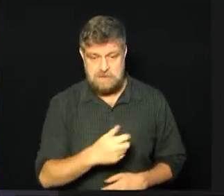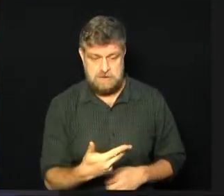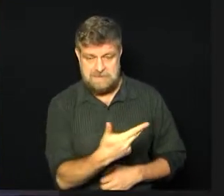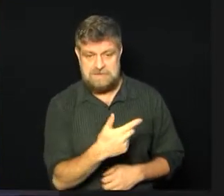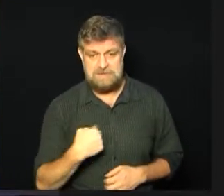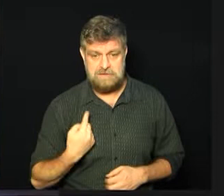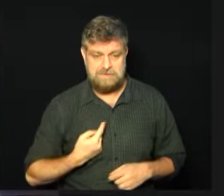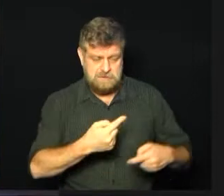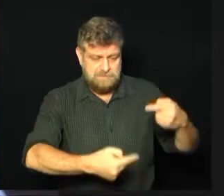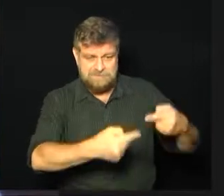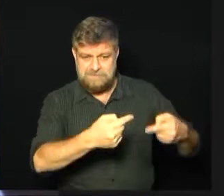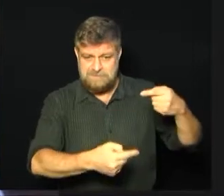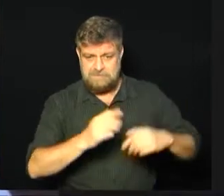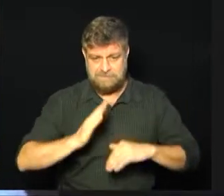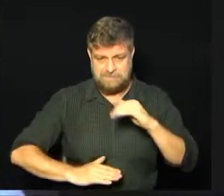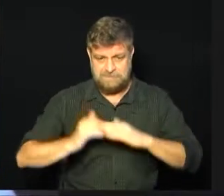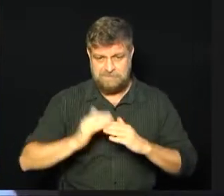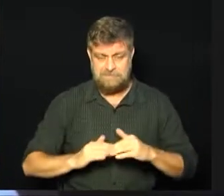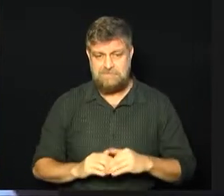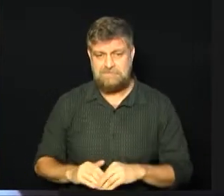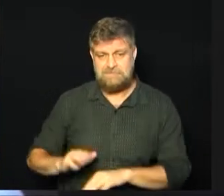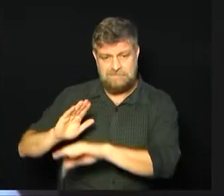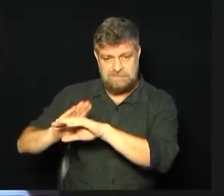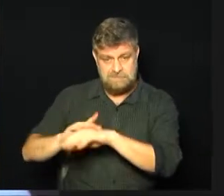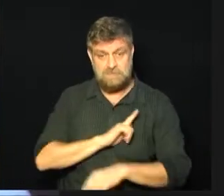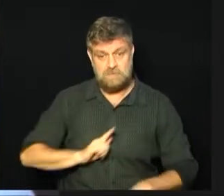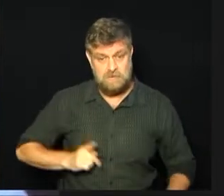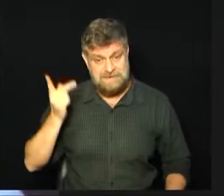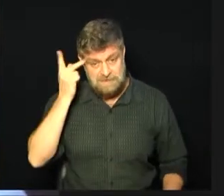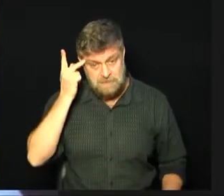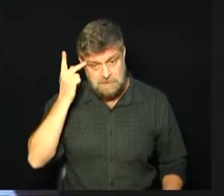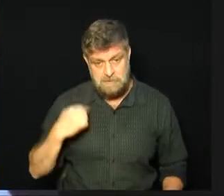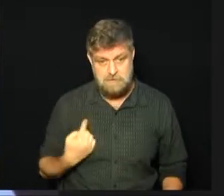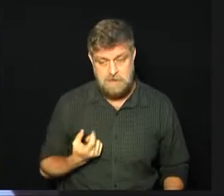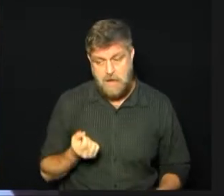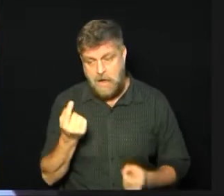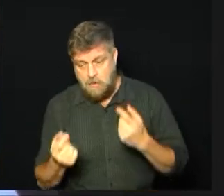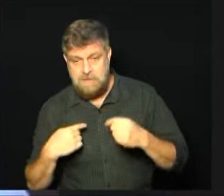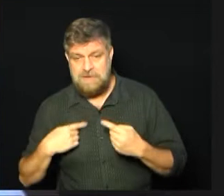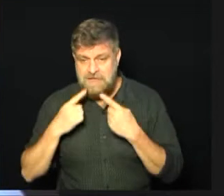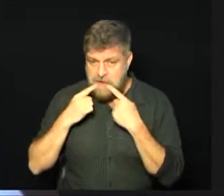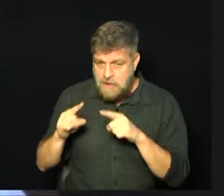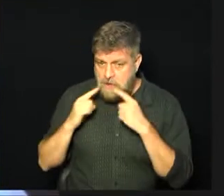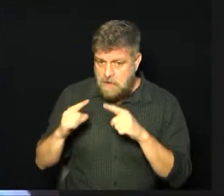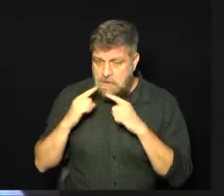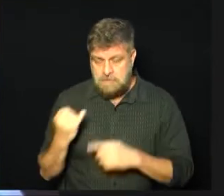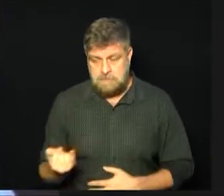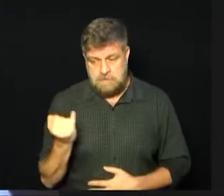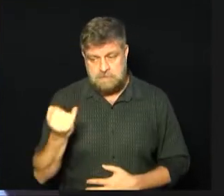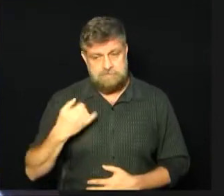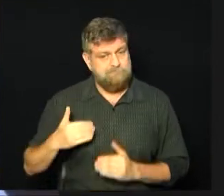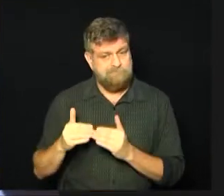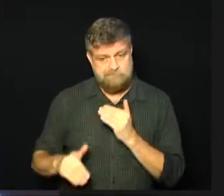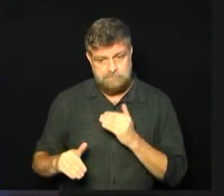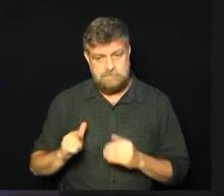discute muito as ações que estão sendo adotadas. E nós, algumas vezes, somos críticos, é importante se dizer